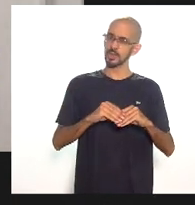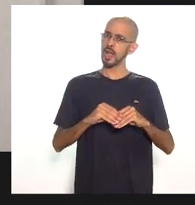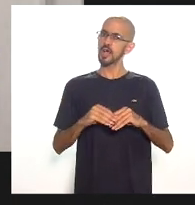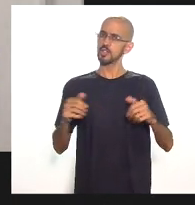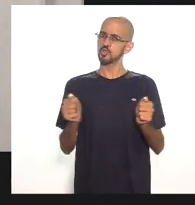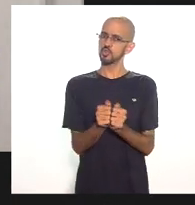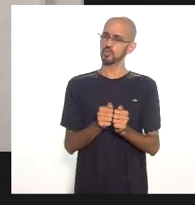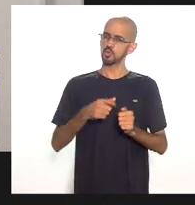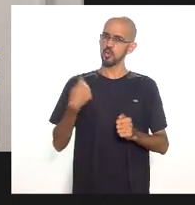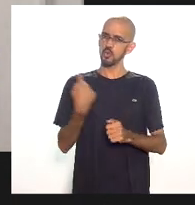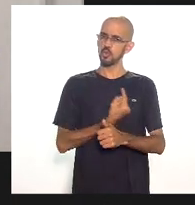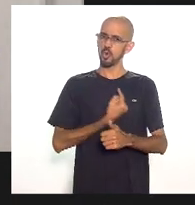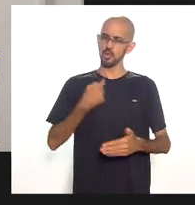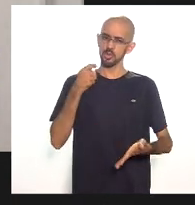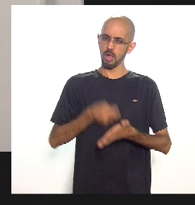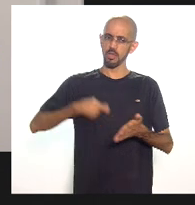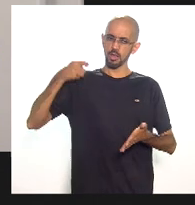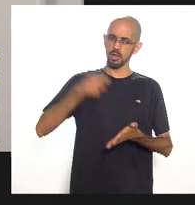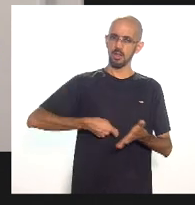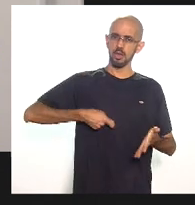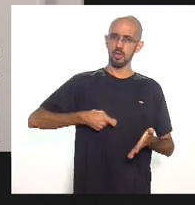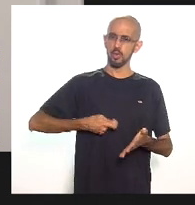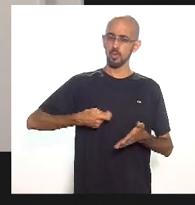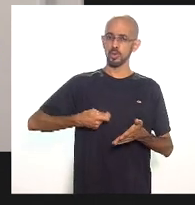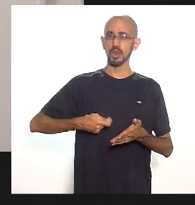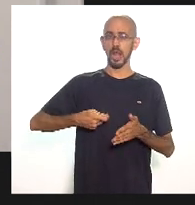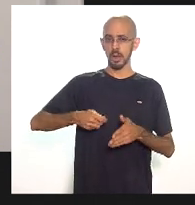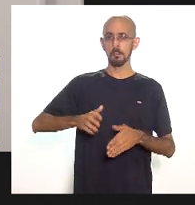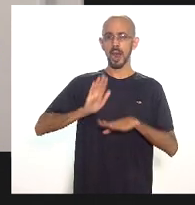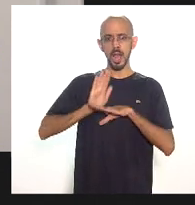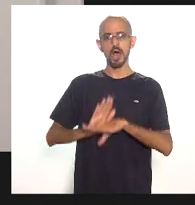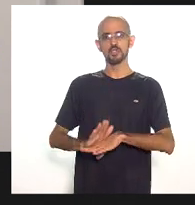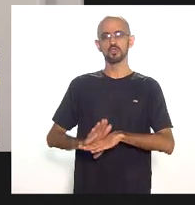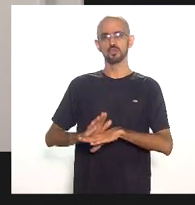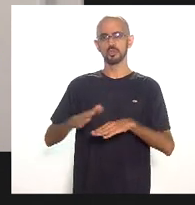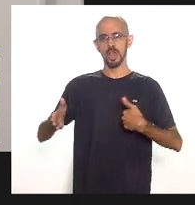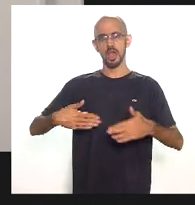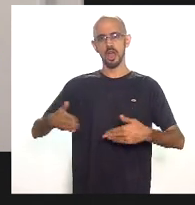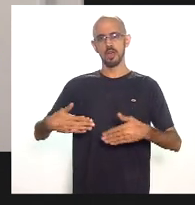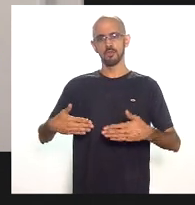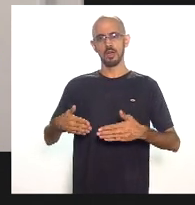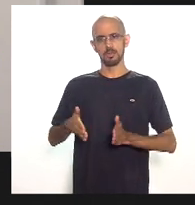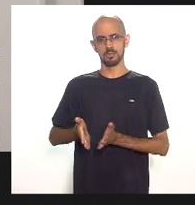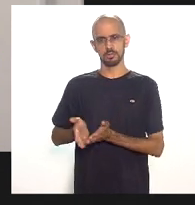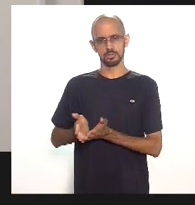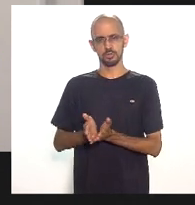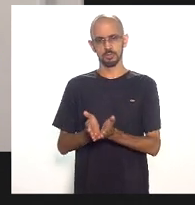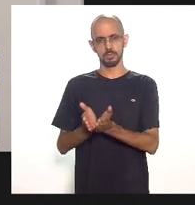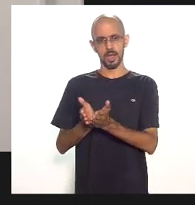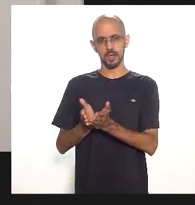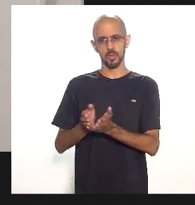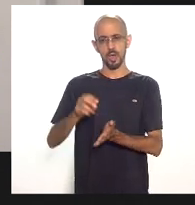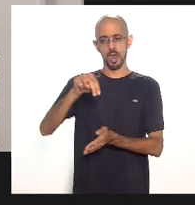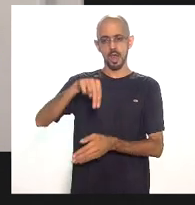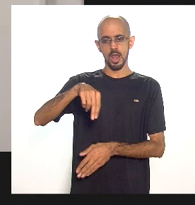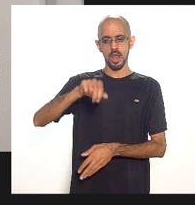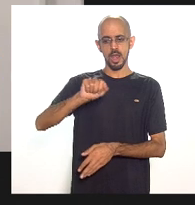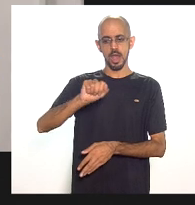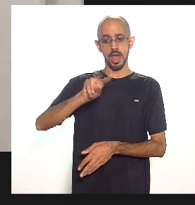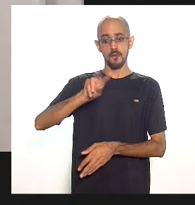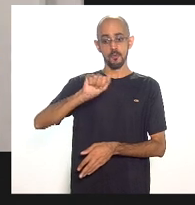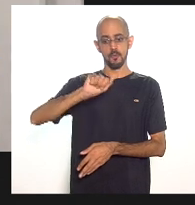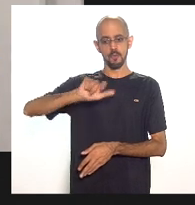questão da luta a favor da indústria naval, né? Eu acho que é importantíssimo esse convite, sim, né? A gente